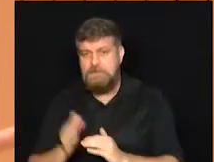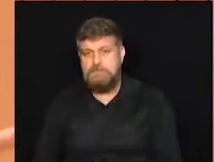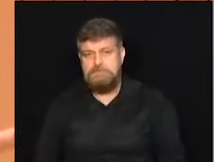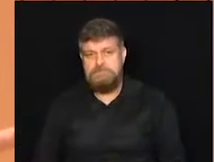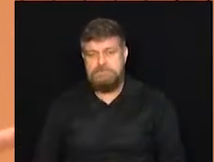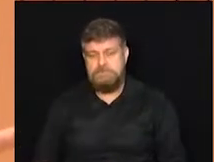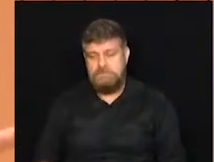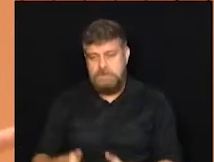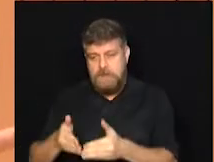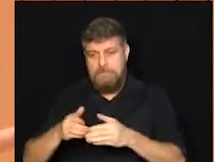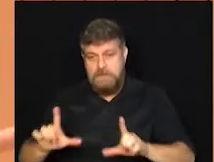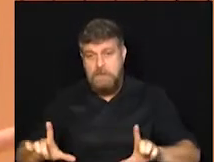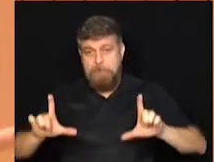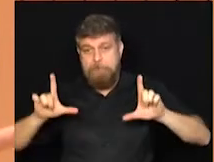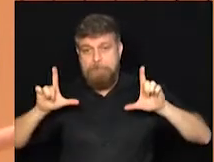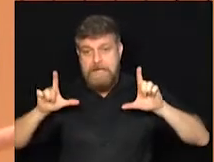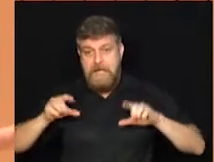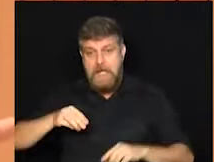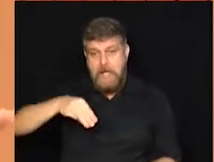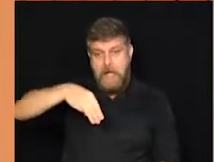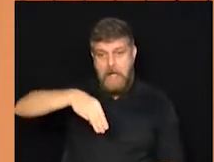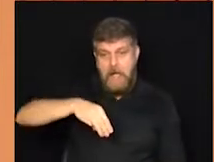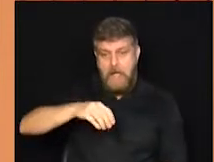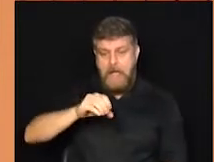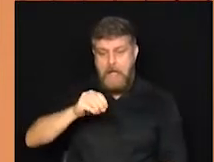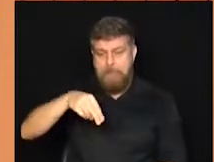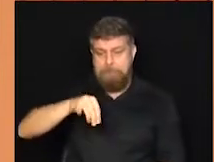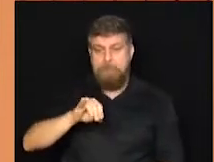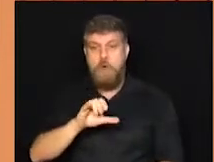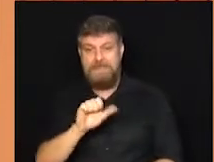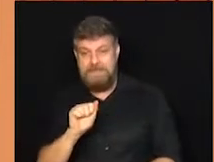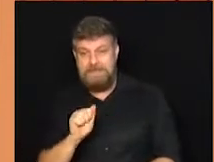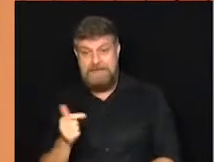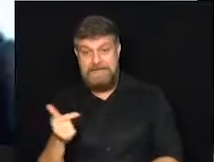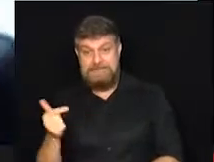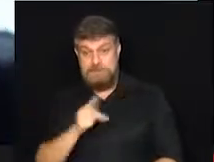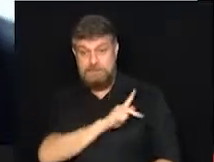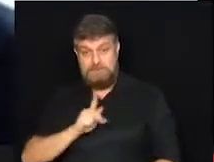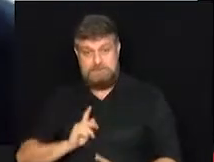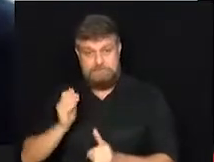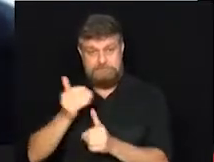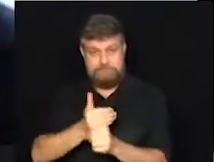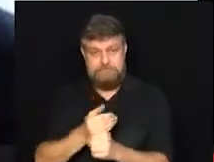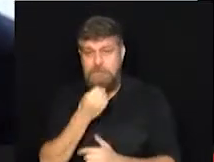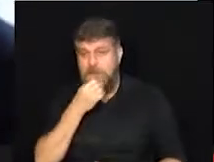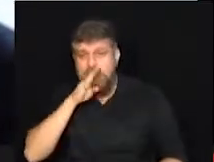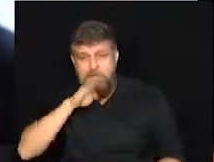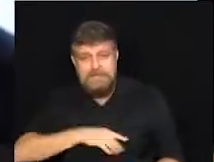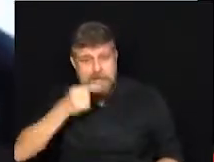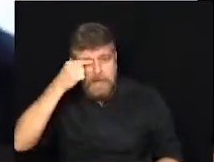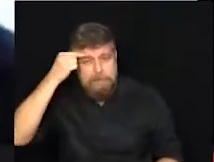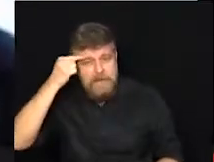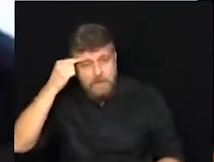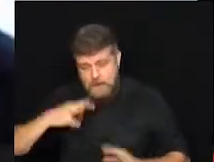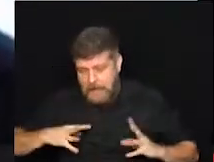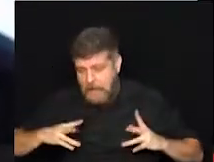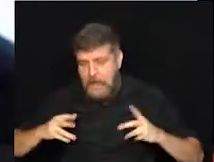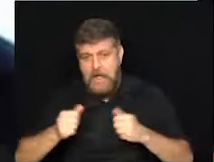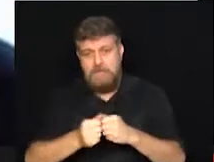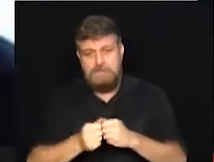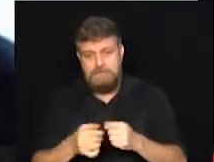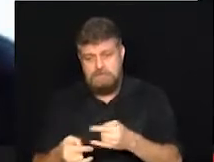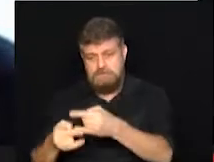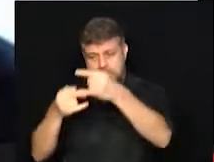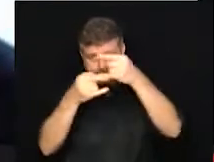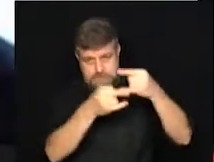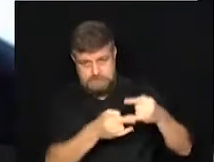vice-presidenta, é com você. Boa tarde, vereadora Paola. Boa tarde a todos que compõem aqui